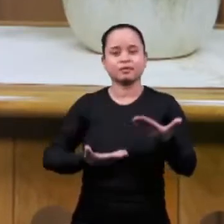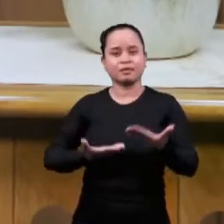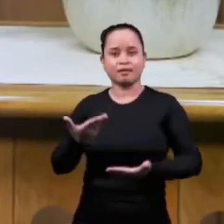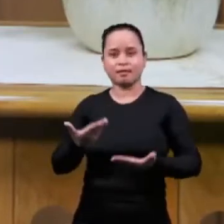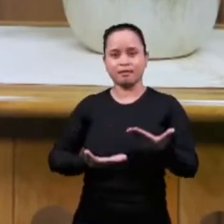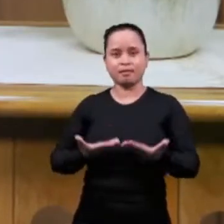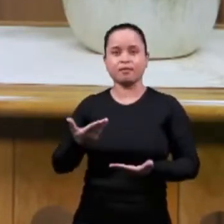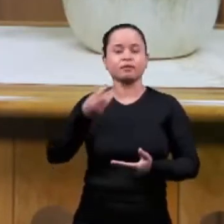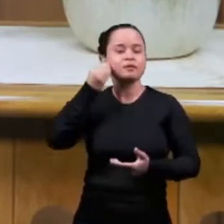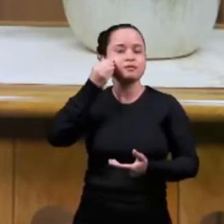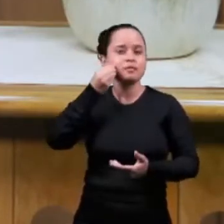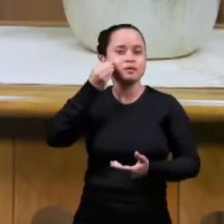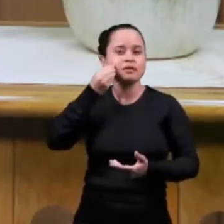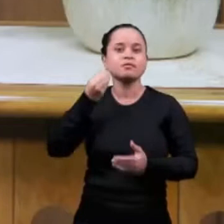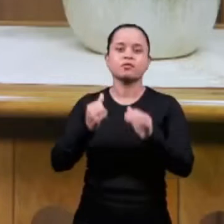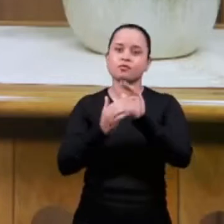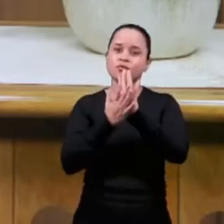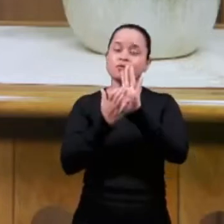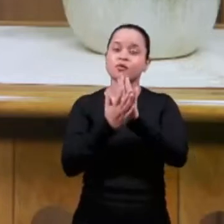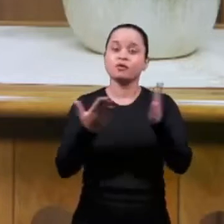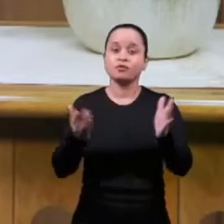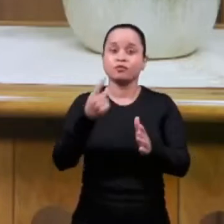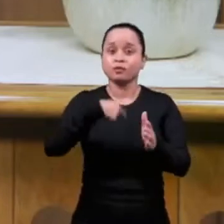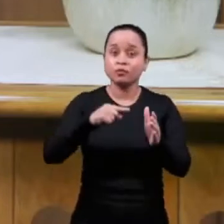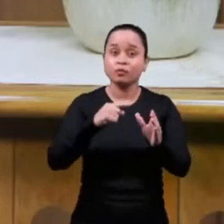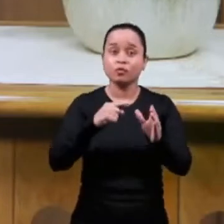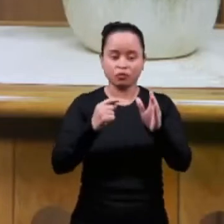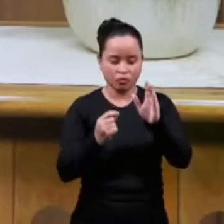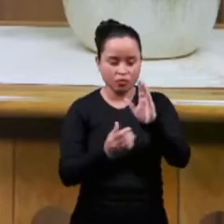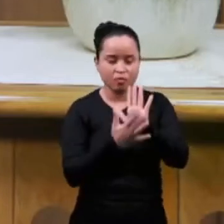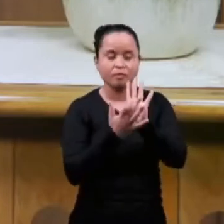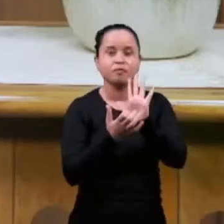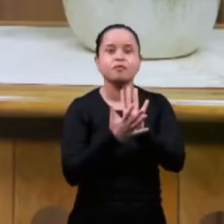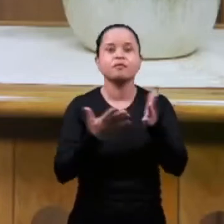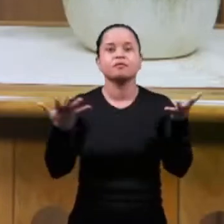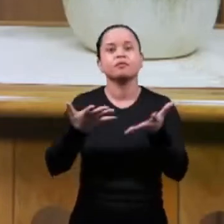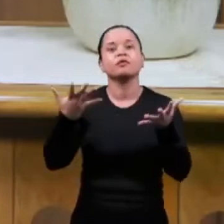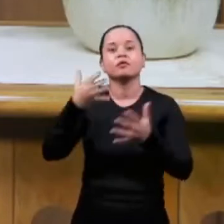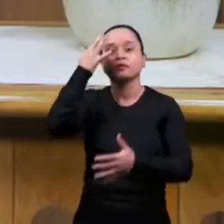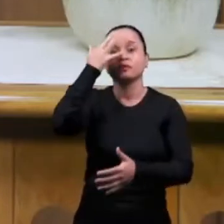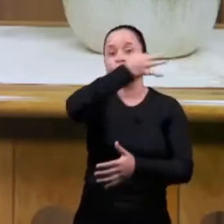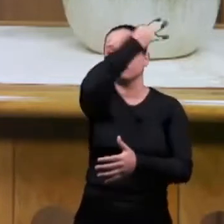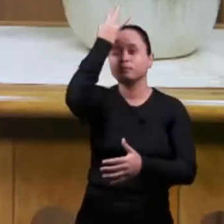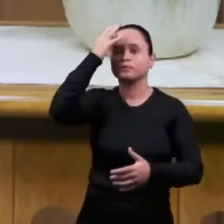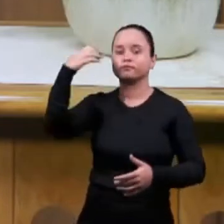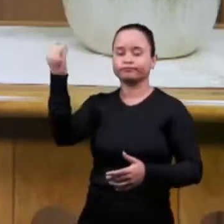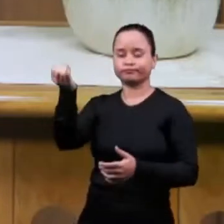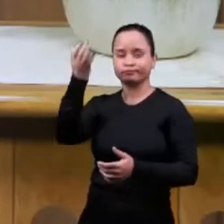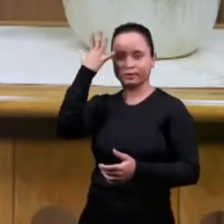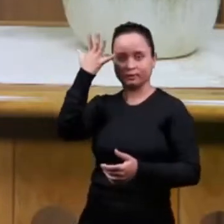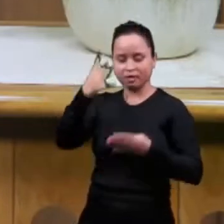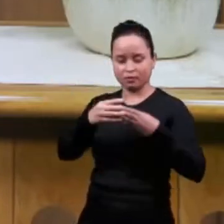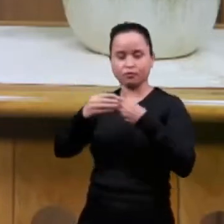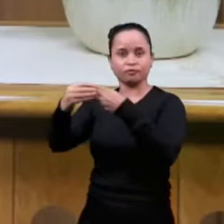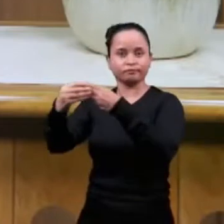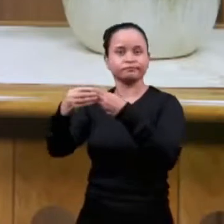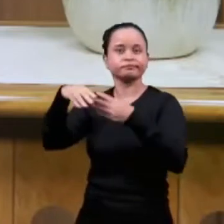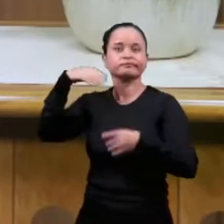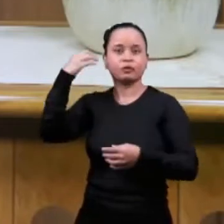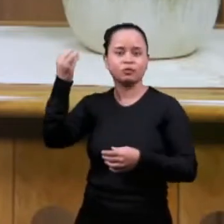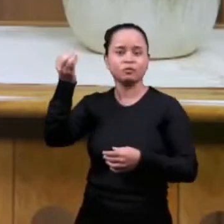nós vamos cantar um louvor ao Senhor agora, um louvor que foi revelado pelo Espírito Santo, foi dirigido pelo Espírito Santo,